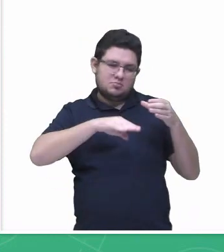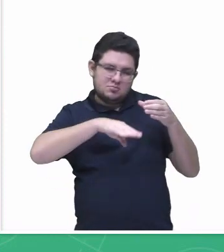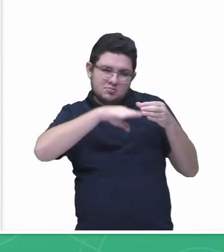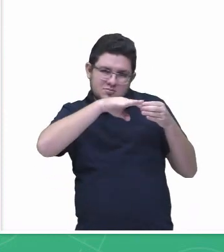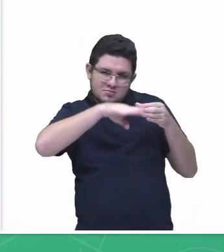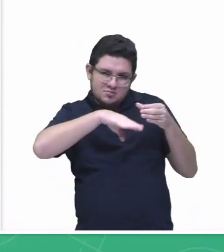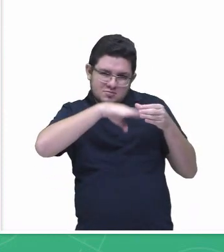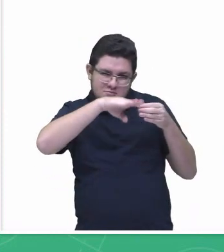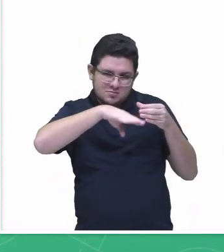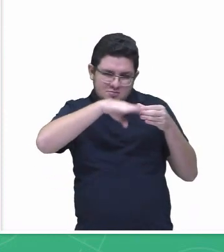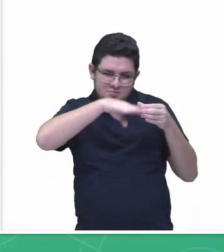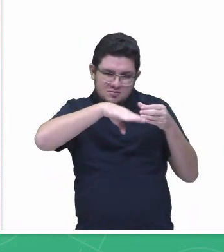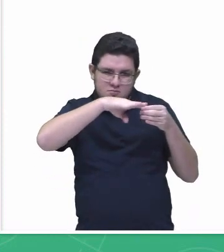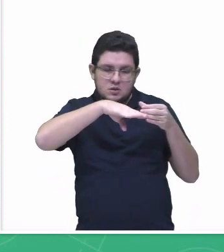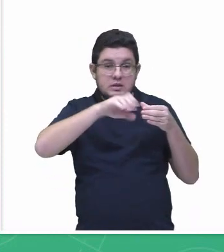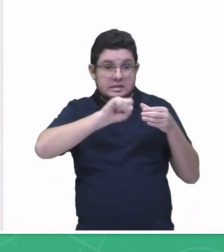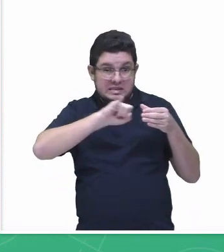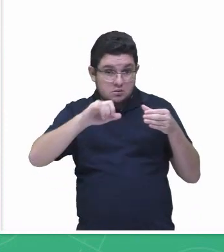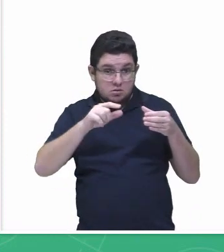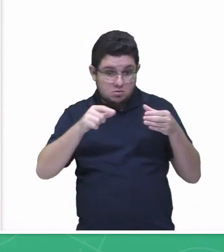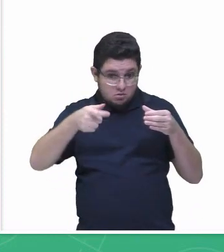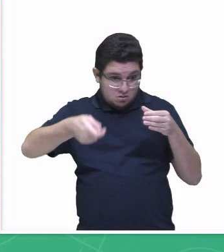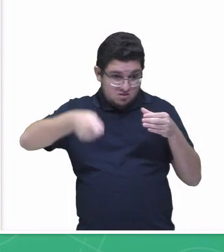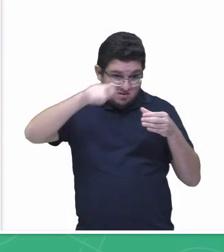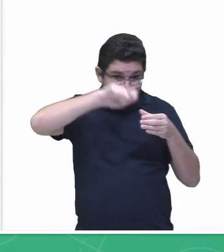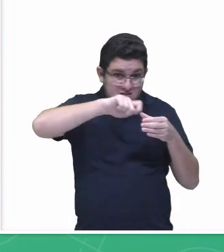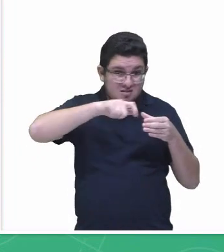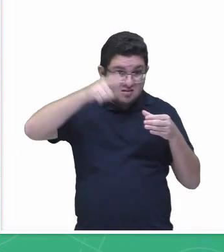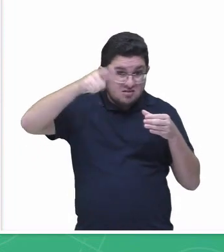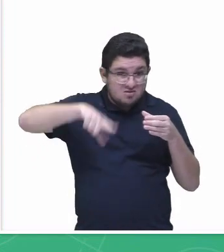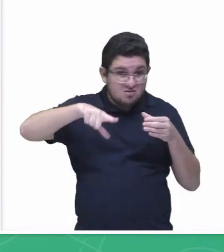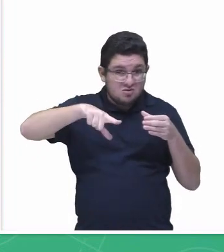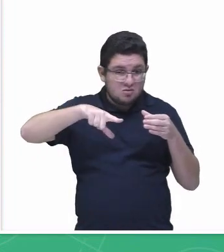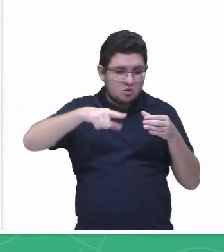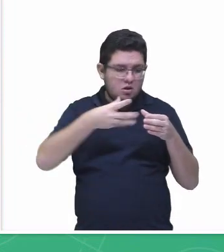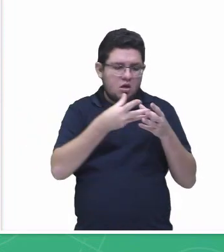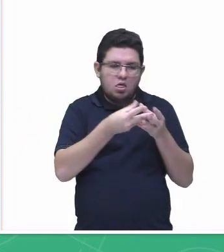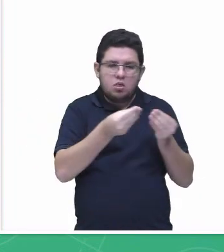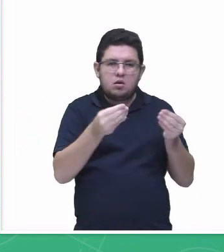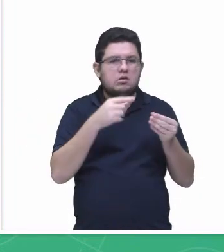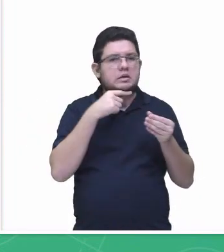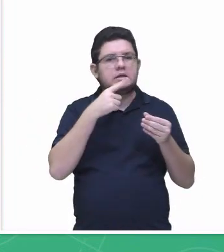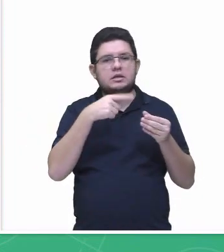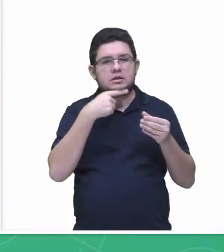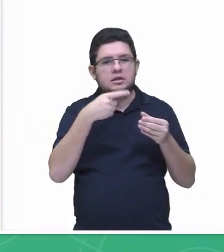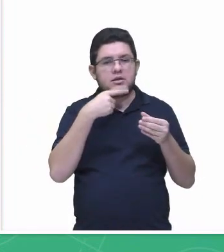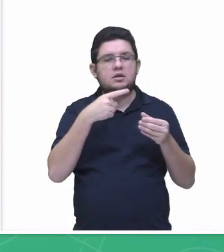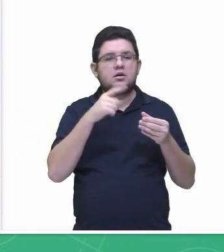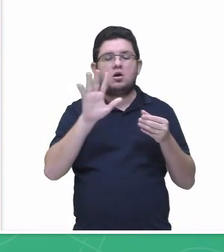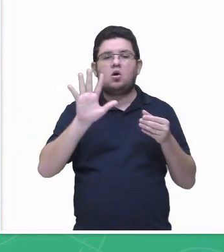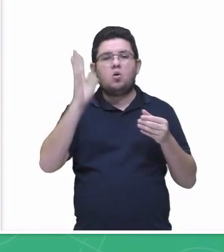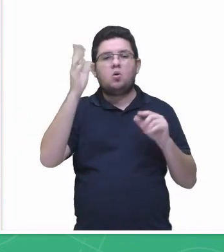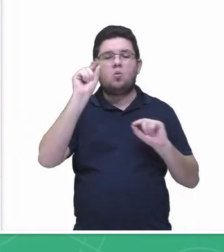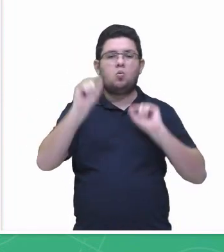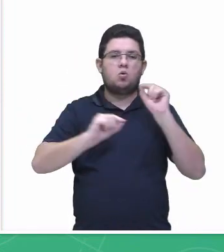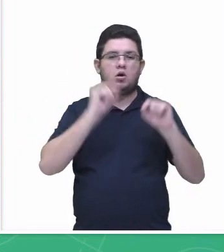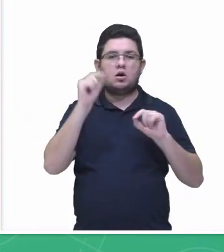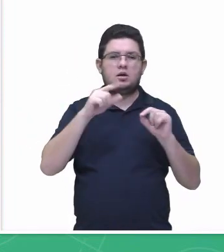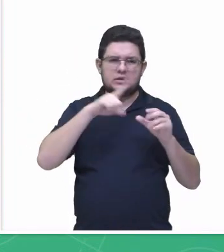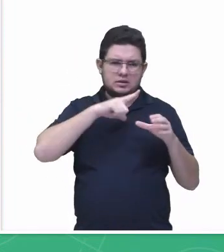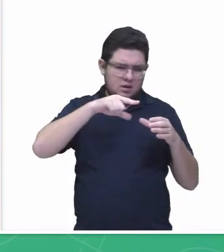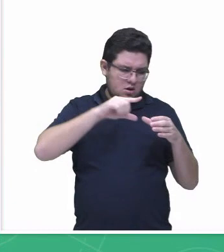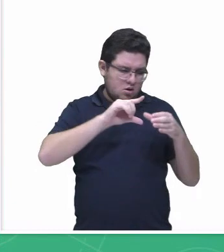se você colocar mais um pouquinho de soluto, não vai mais dissolver. É aquele momento em que o açúcar vai ficar